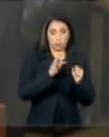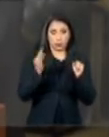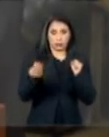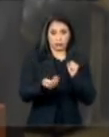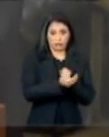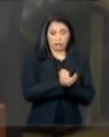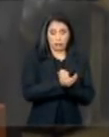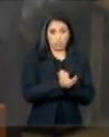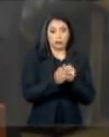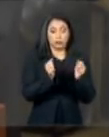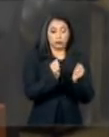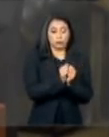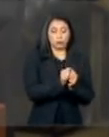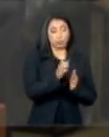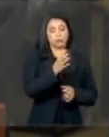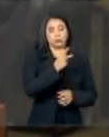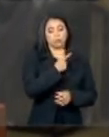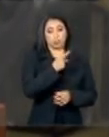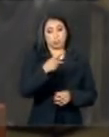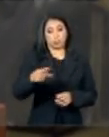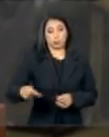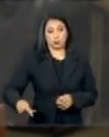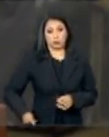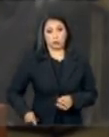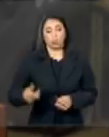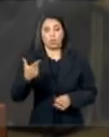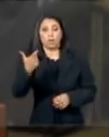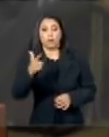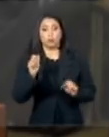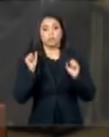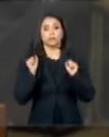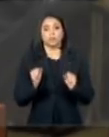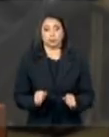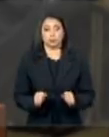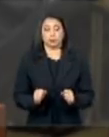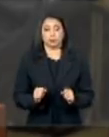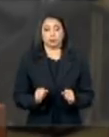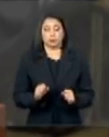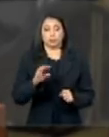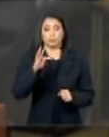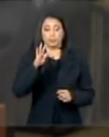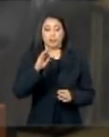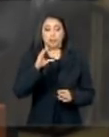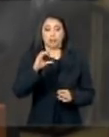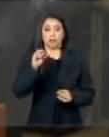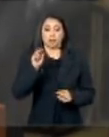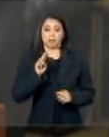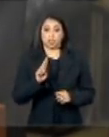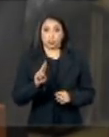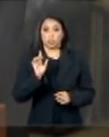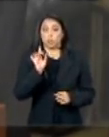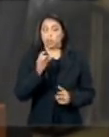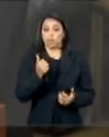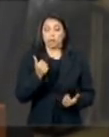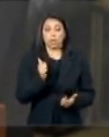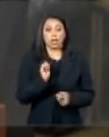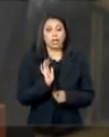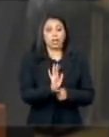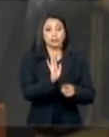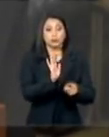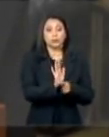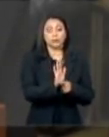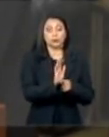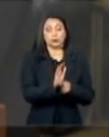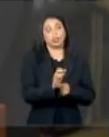órgão auxiliar de um outro poder o tribunal de contas da união é mero órgão auxiliar que outro poder do poder